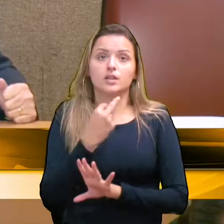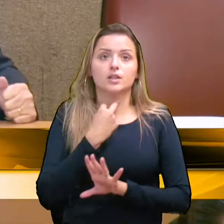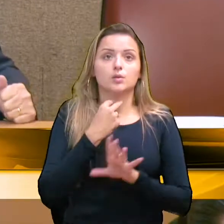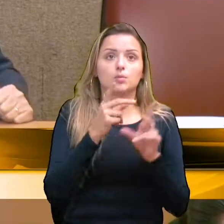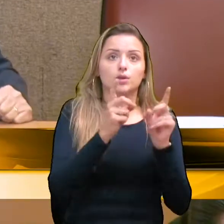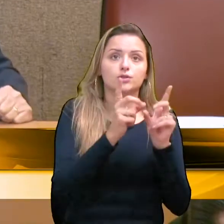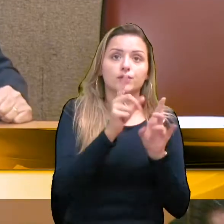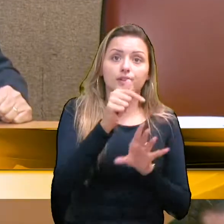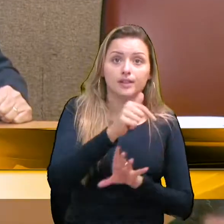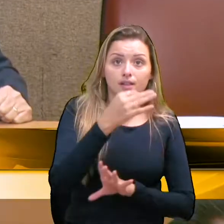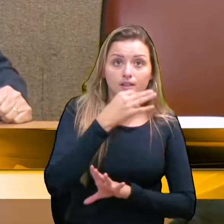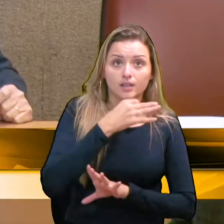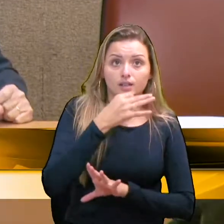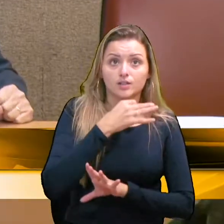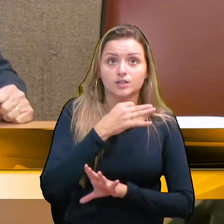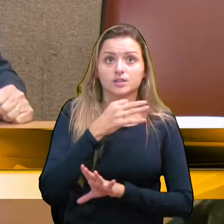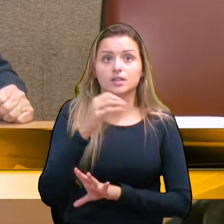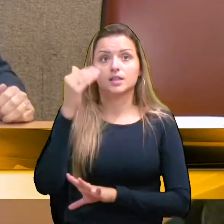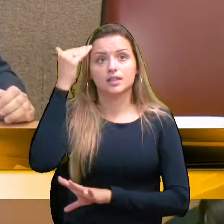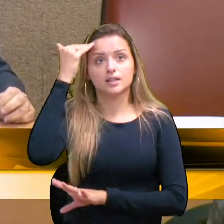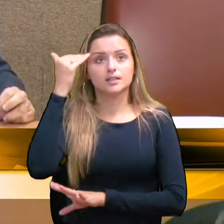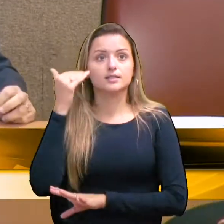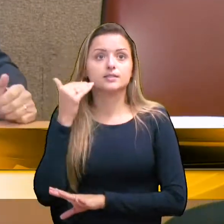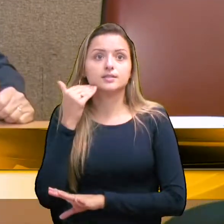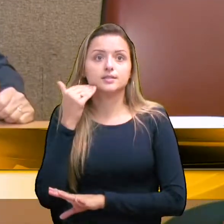Sul, em Santa Maria.